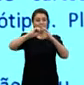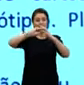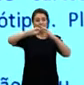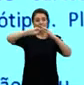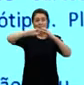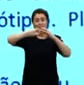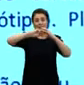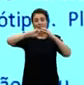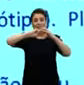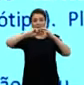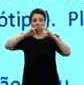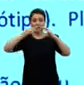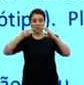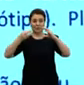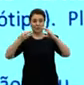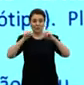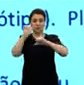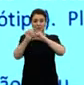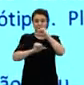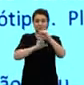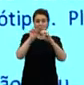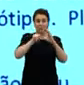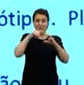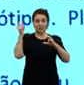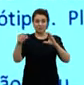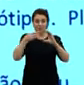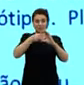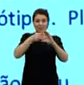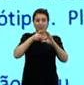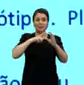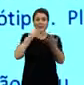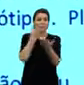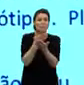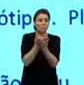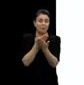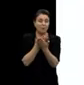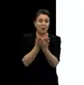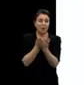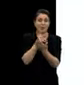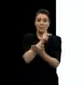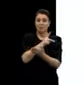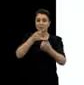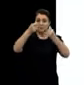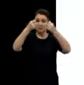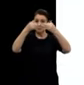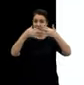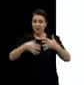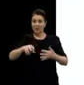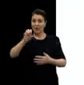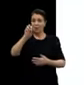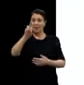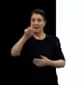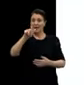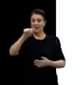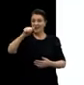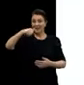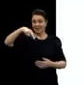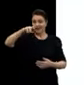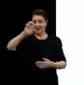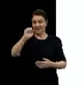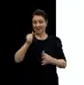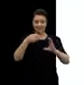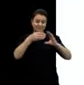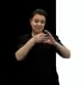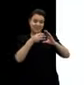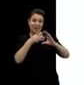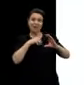célula. Olha, teve uma aula que nós falamos só sobre organelas celulares. Então, se vocês